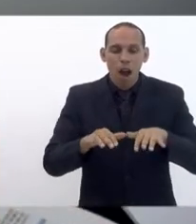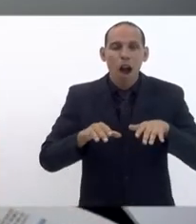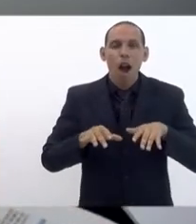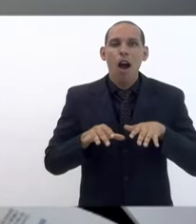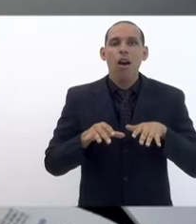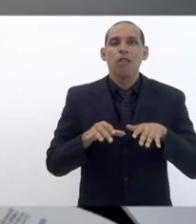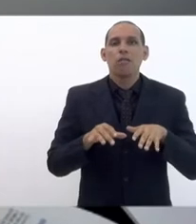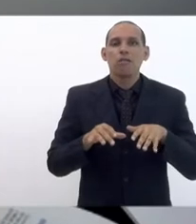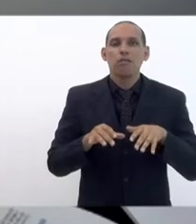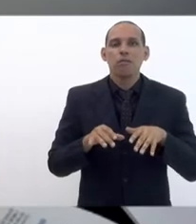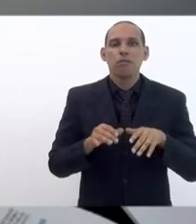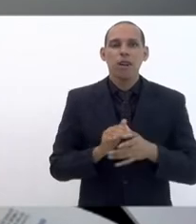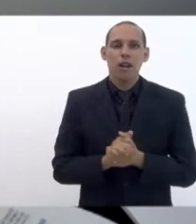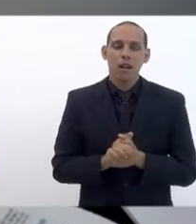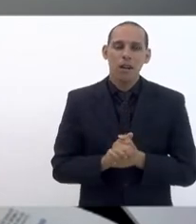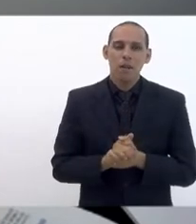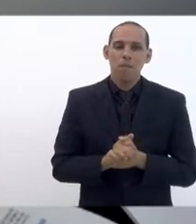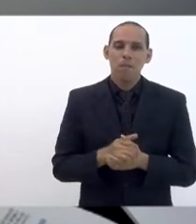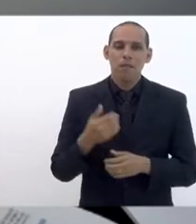sobre a situação